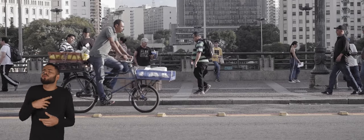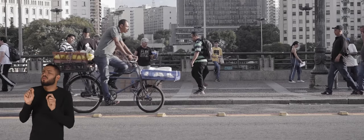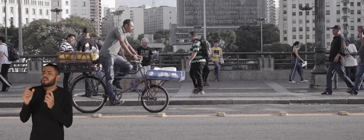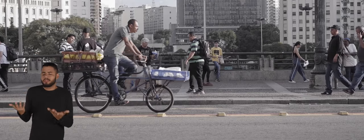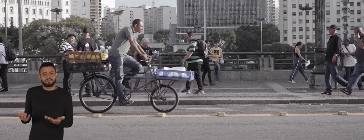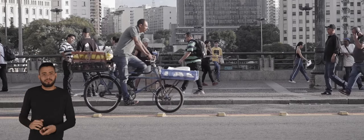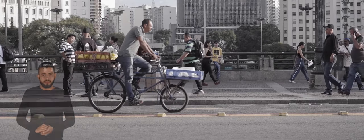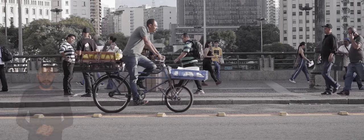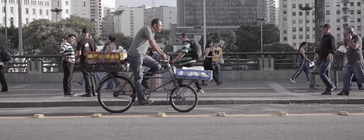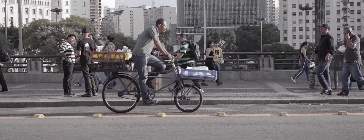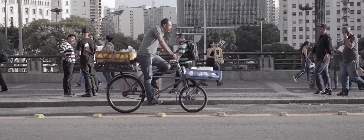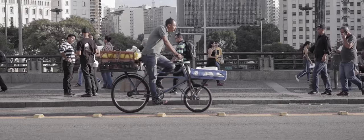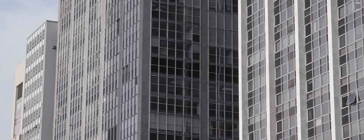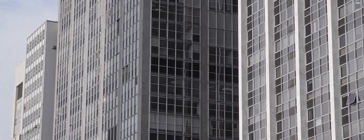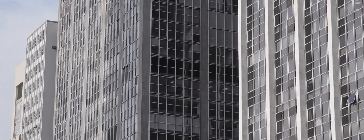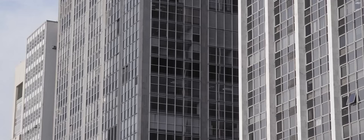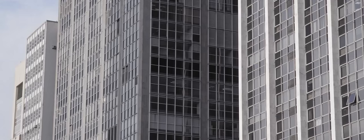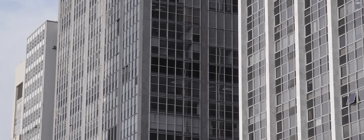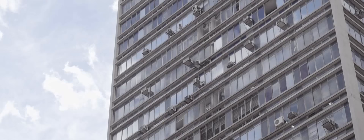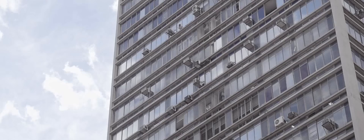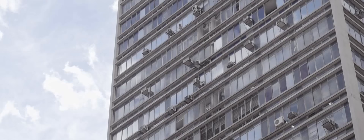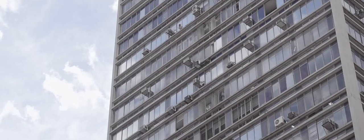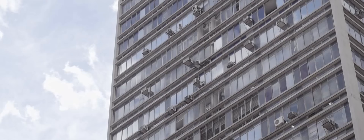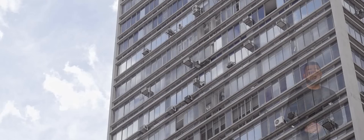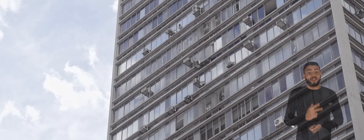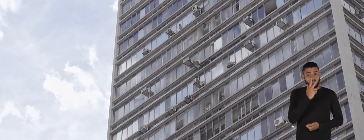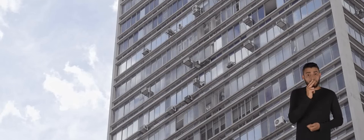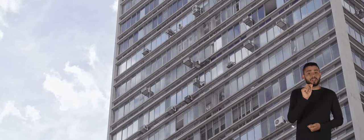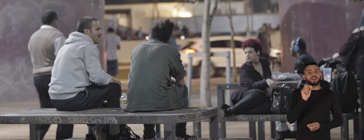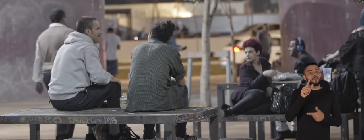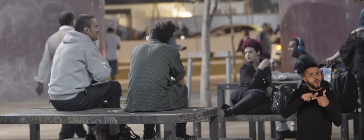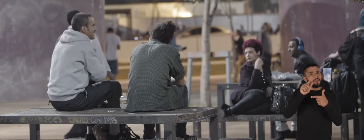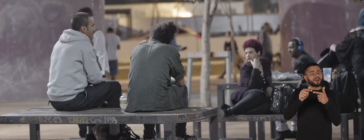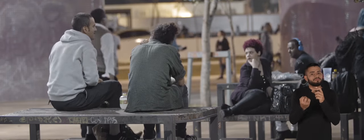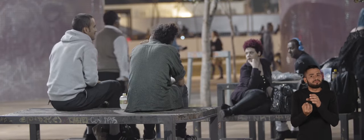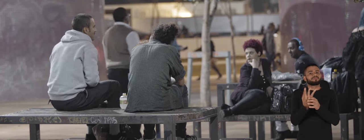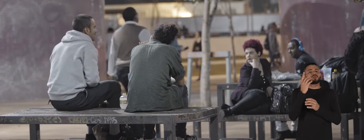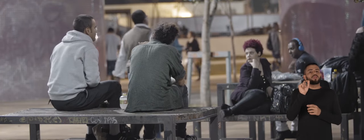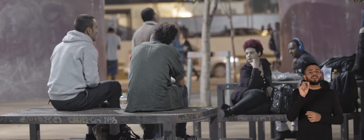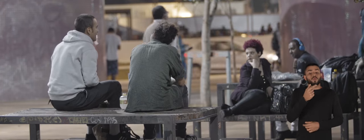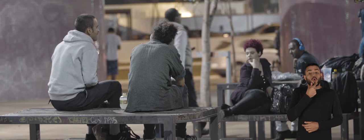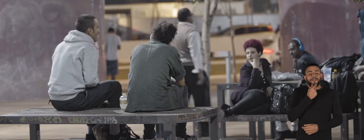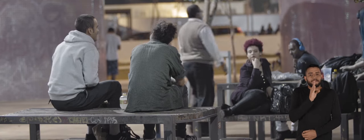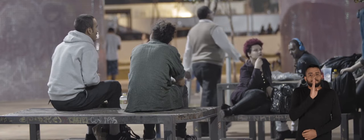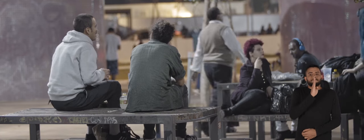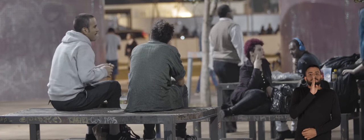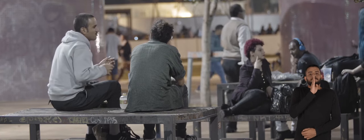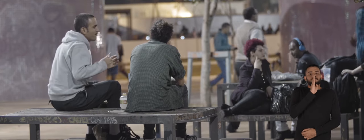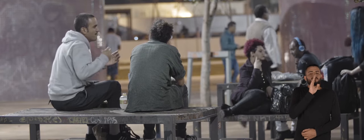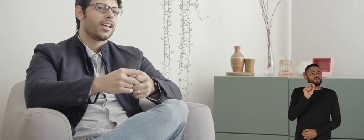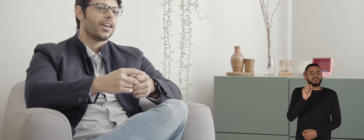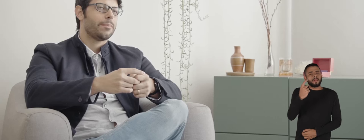que ele sente. Disse Guilherme Valadares, fundador do Papo de Homem, Fred. Acho que um problema que pode surgir quando a gente fala do silêncio dos